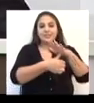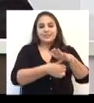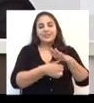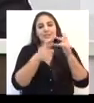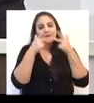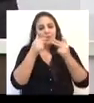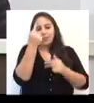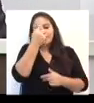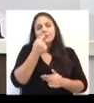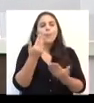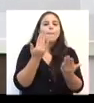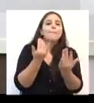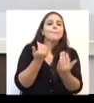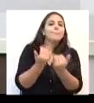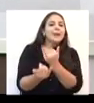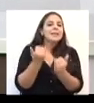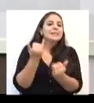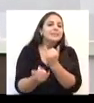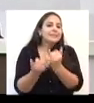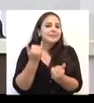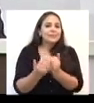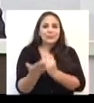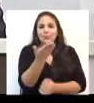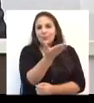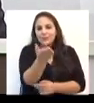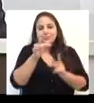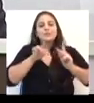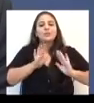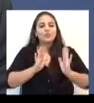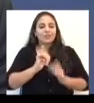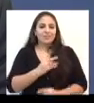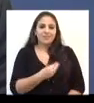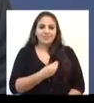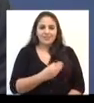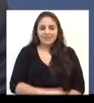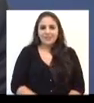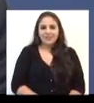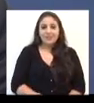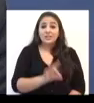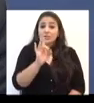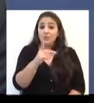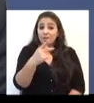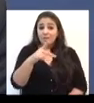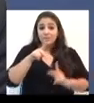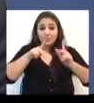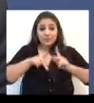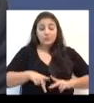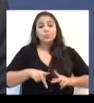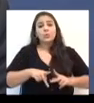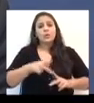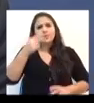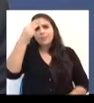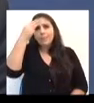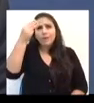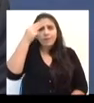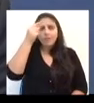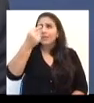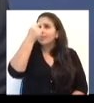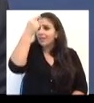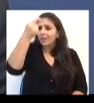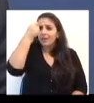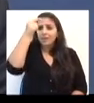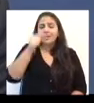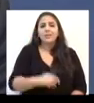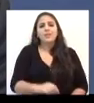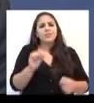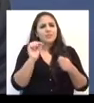perfil semelhante àqueles que já passaram pela CISA. Que surjam essas pessoas com essa mente, com essa ideia, com esse pensamento de